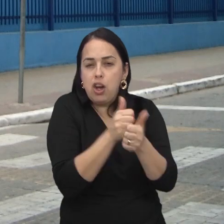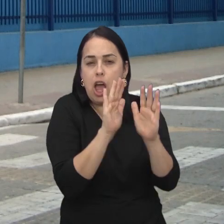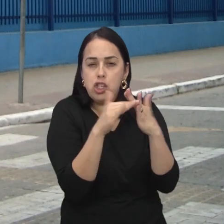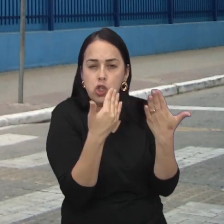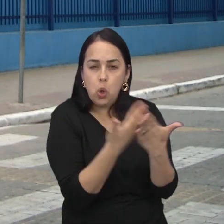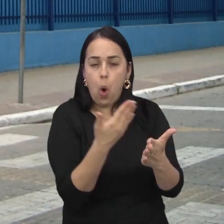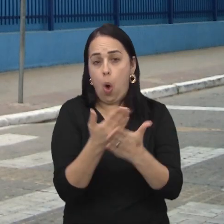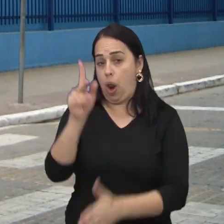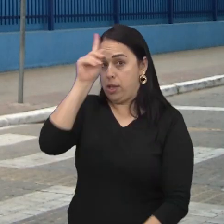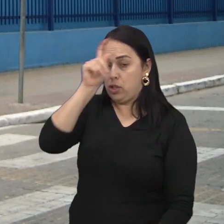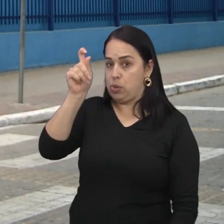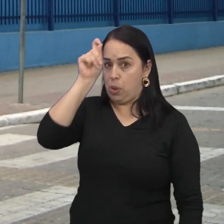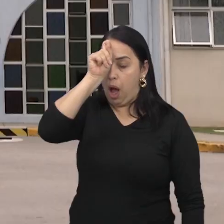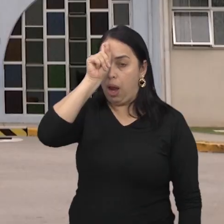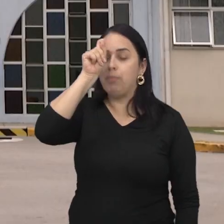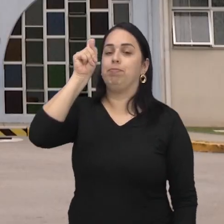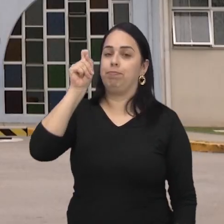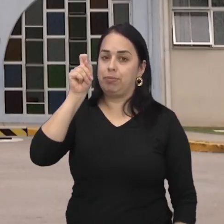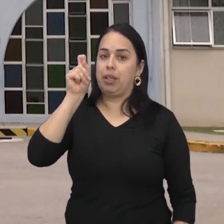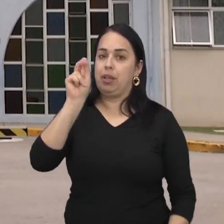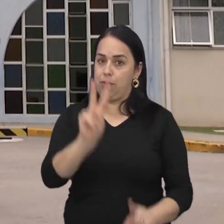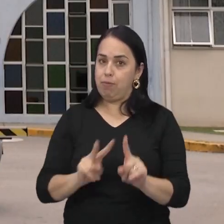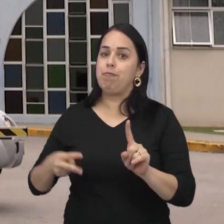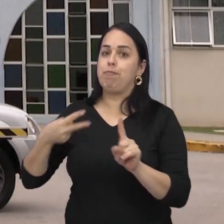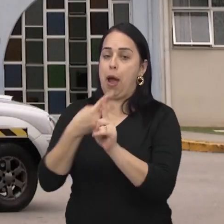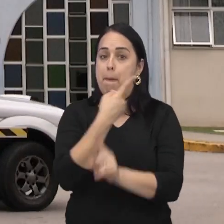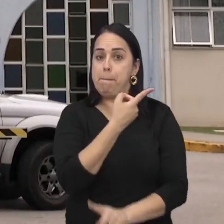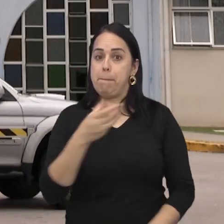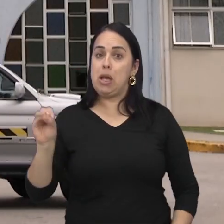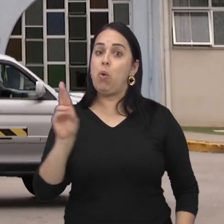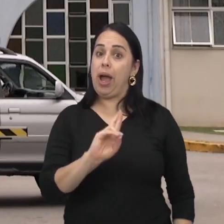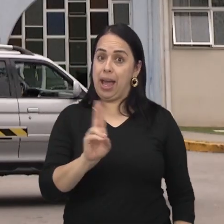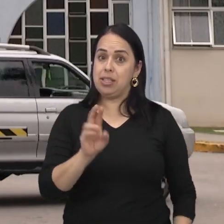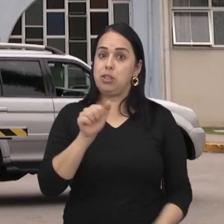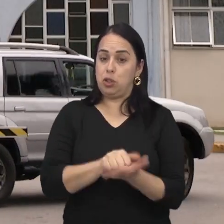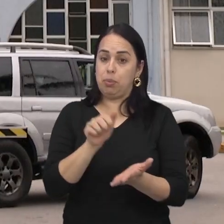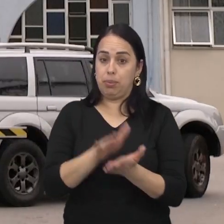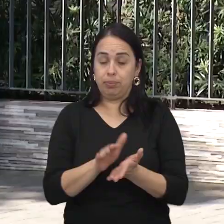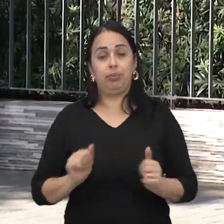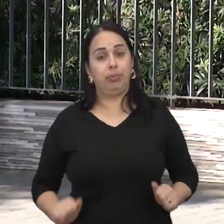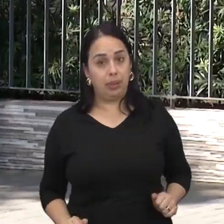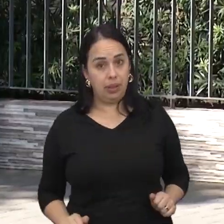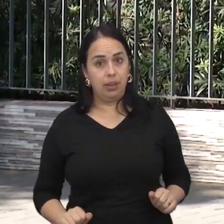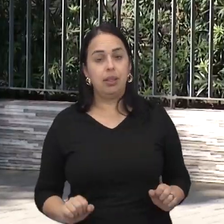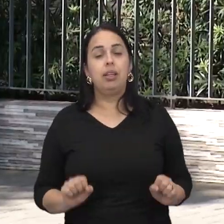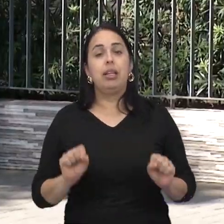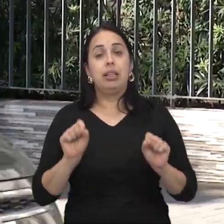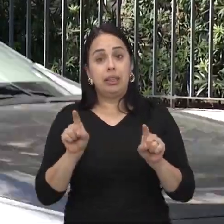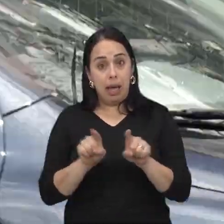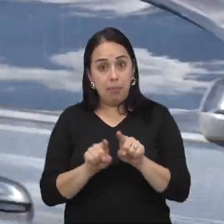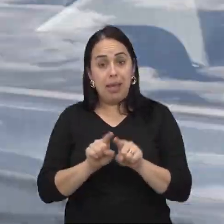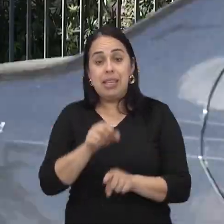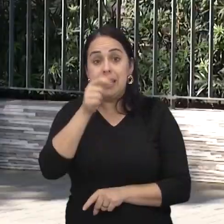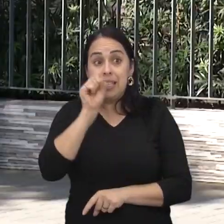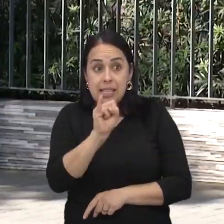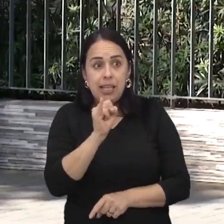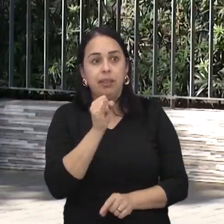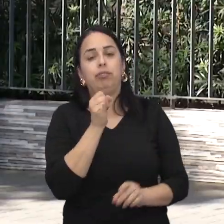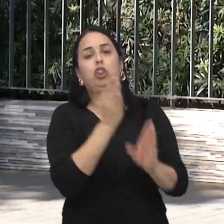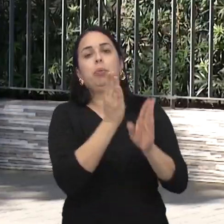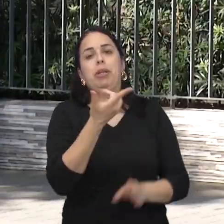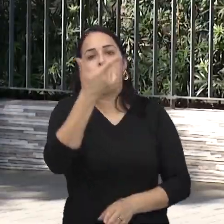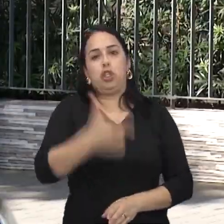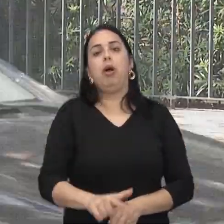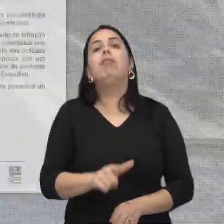proximidades a estabelecimentos de ensino ou hospitais, o valor sobe para R$ 1.000. As autuações podem dobrar em caso